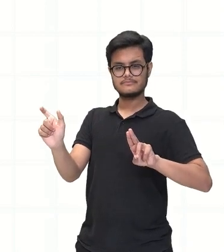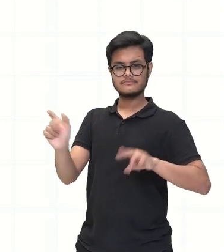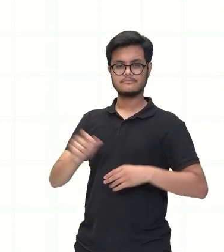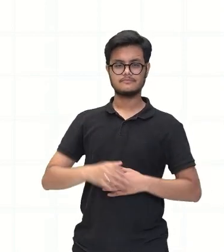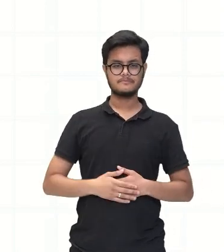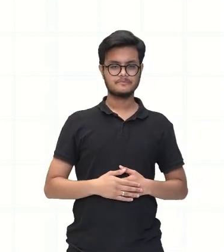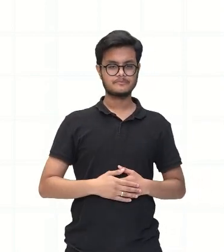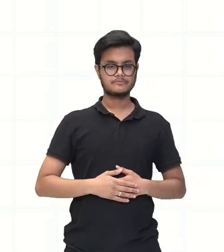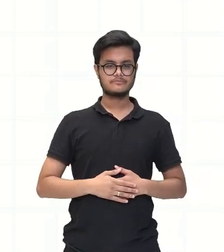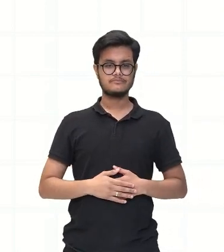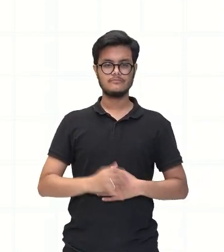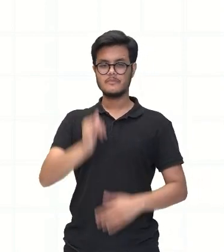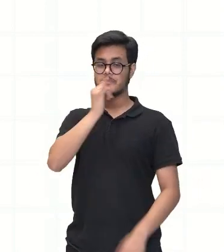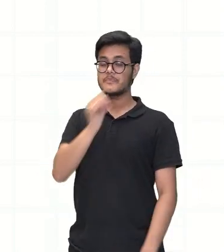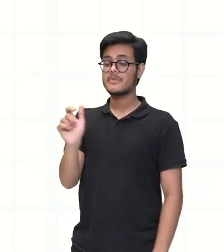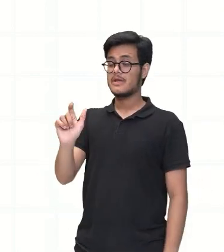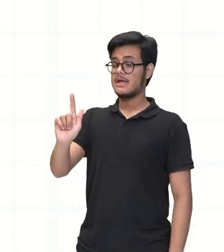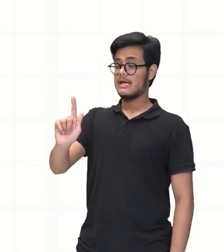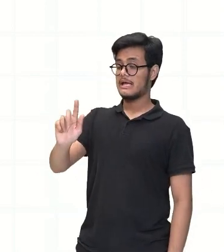só.